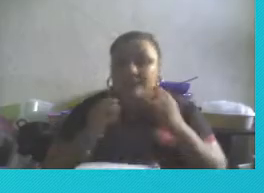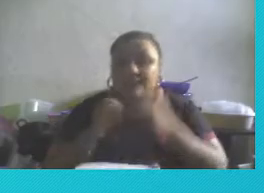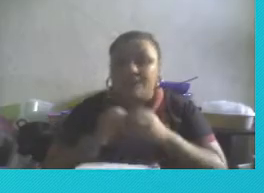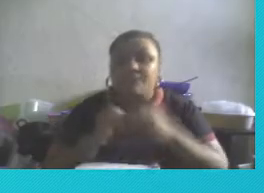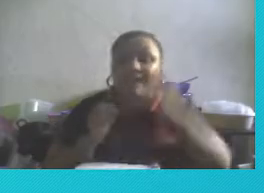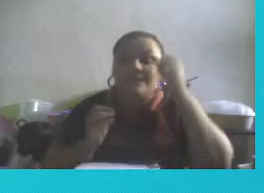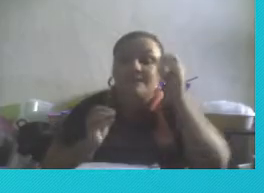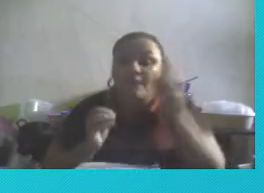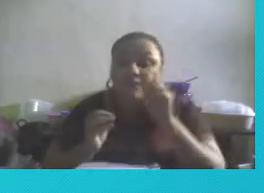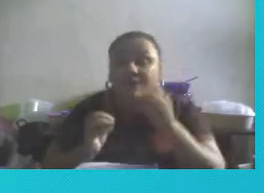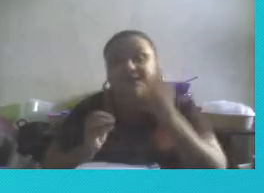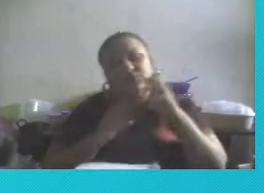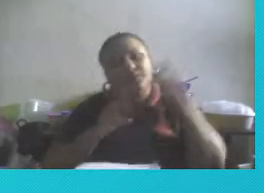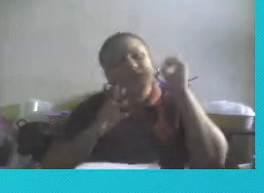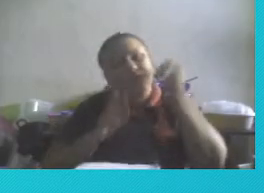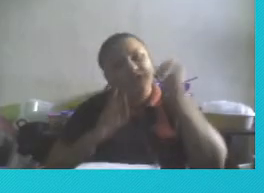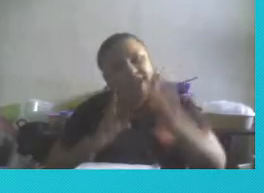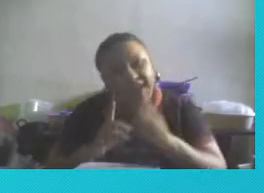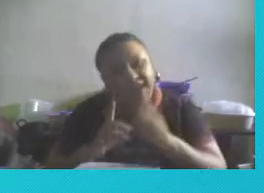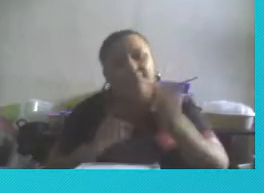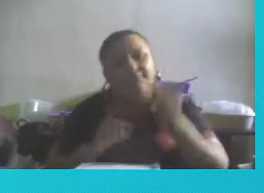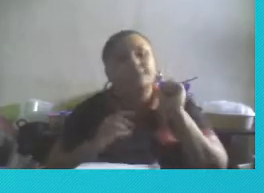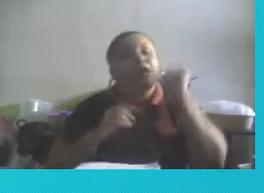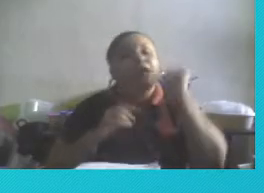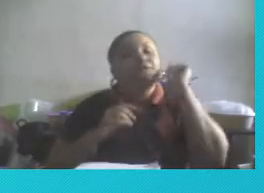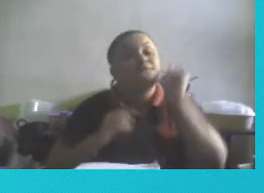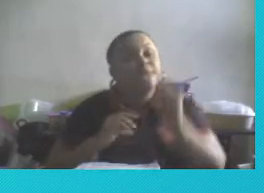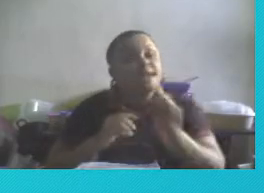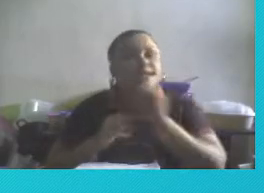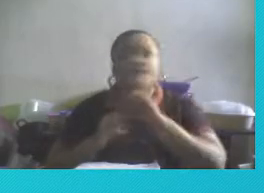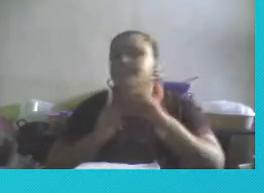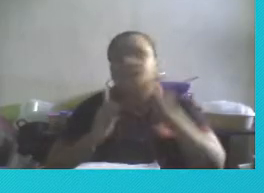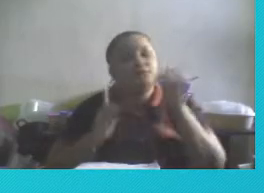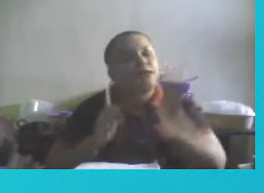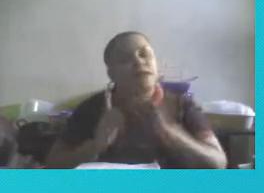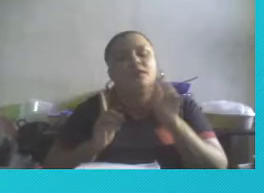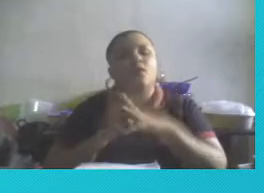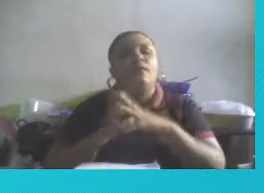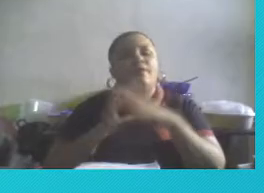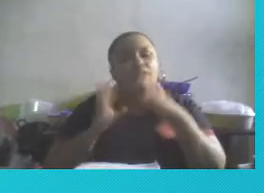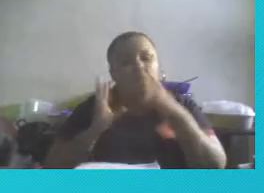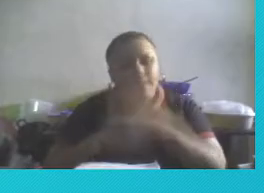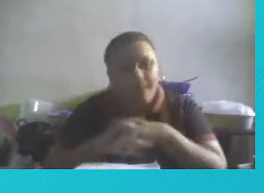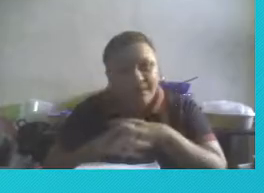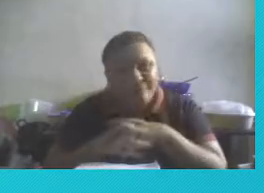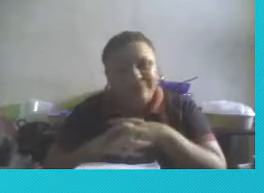claro e evidente. Mas se você tem a chance de ficar em casa, fique, não teime com o